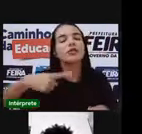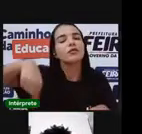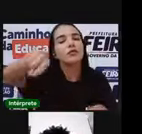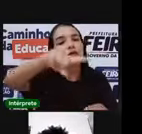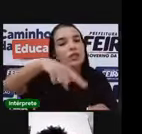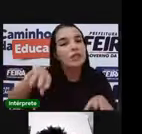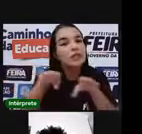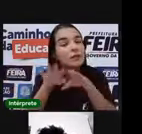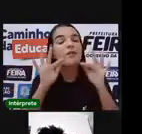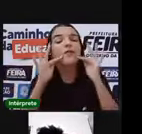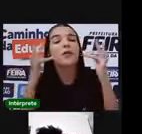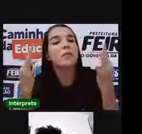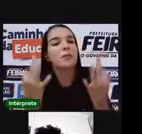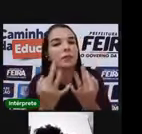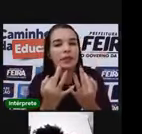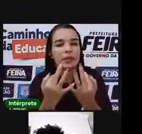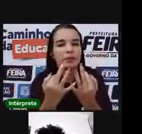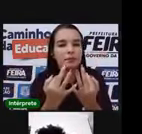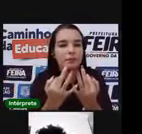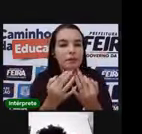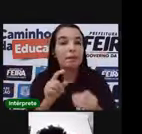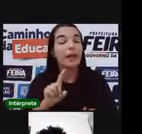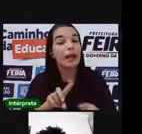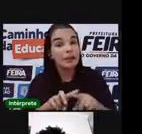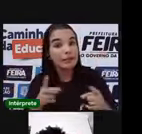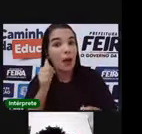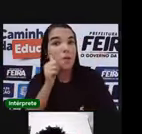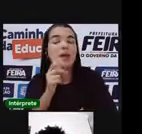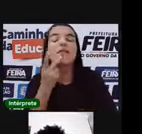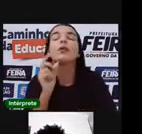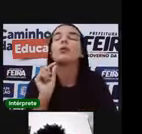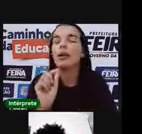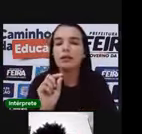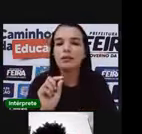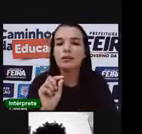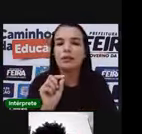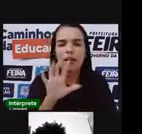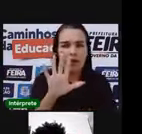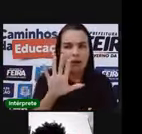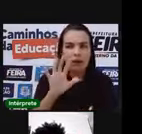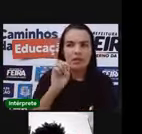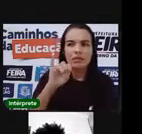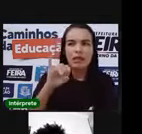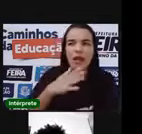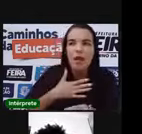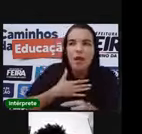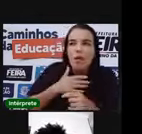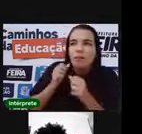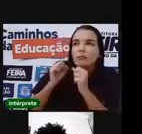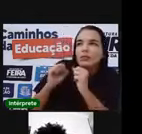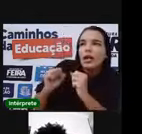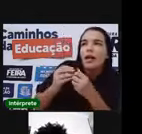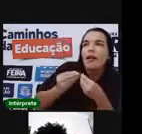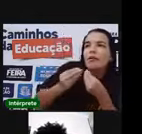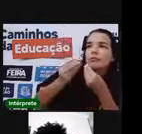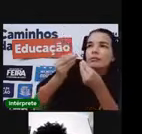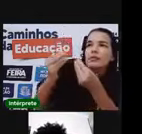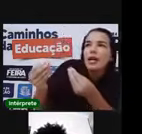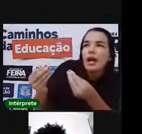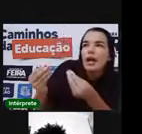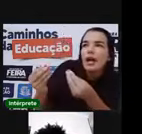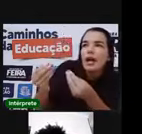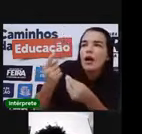vocês. E aí Frida Kahlo diz assim, ó, se eu pudesse lhe dar alguma coisa na